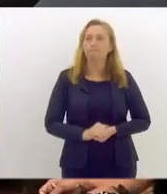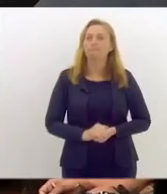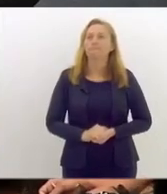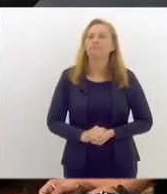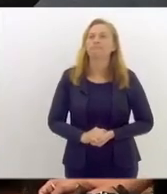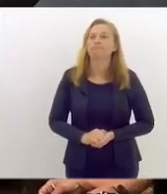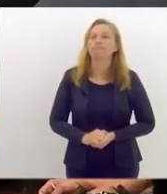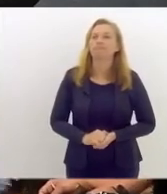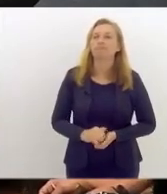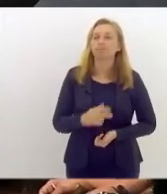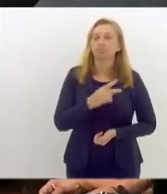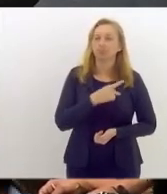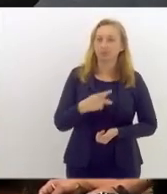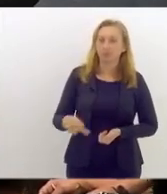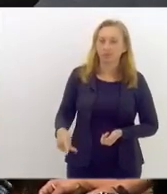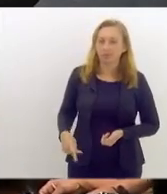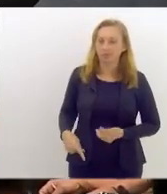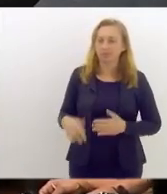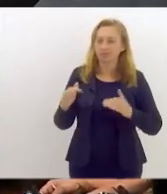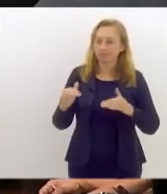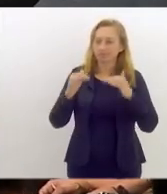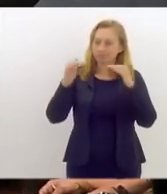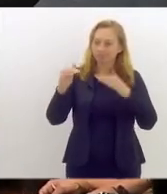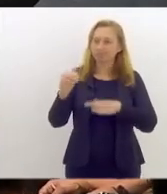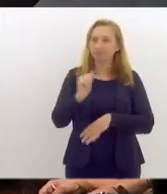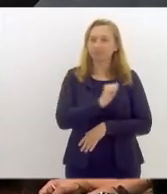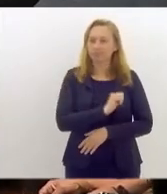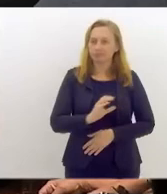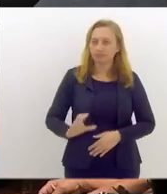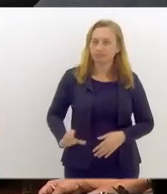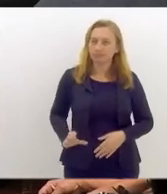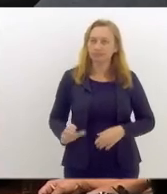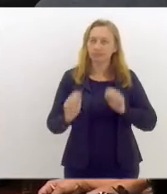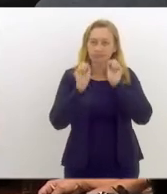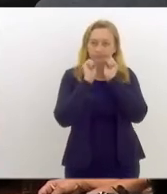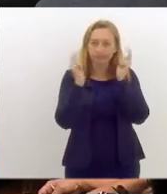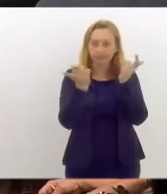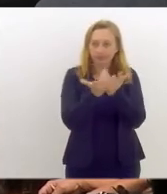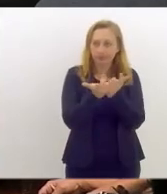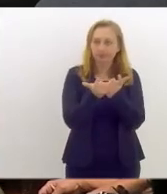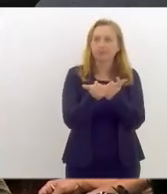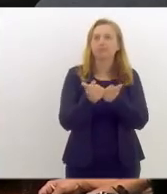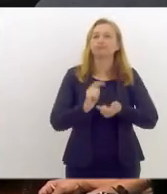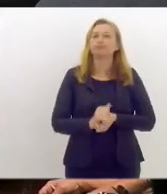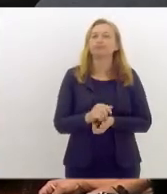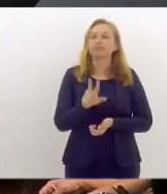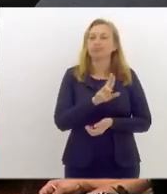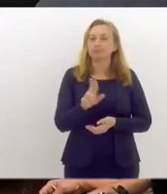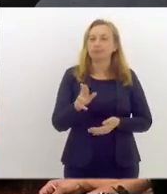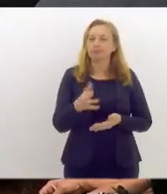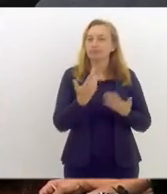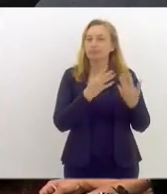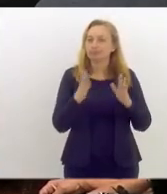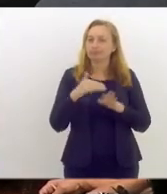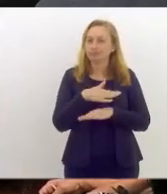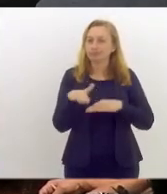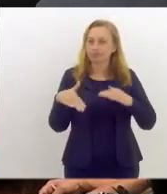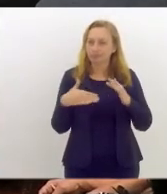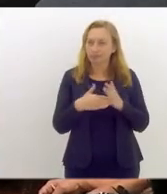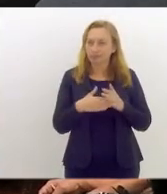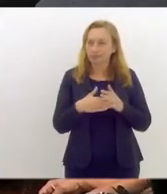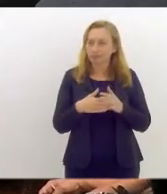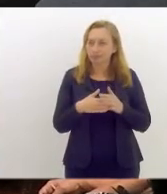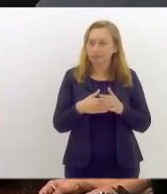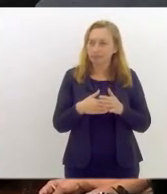presidente da Assembleia Legislativa do Estado do Rio de Janeiro Deputado André Ceciliano em nome de quem cumprimento todos os